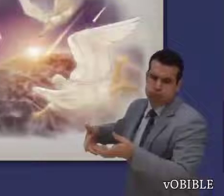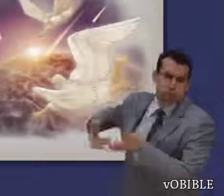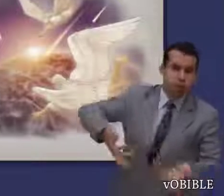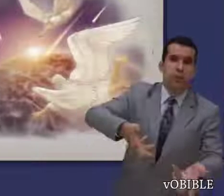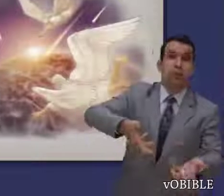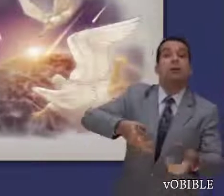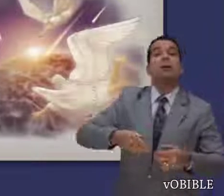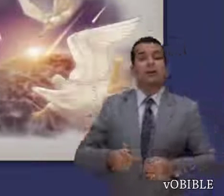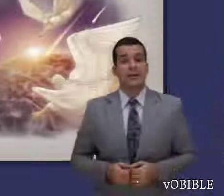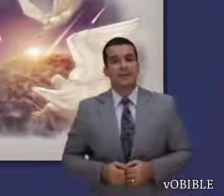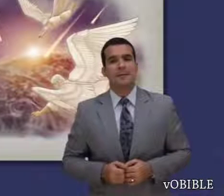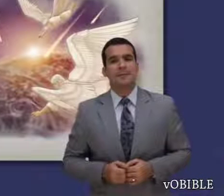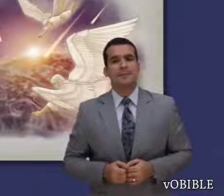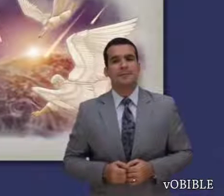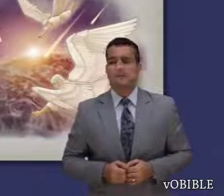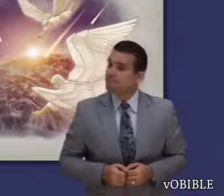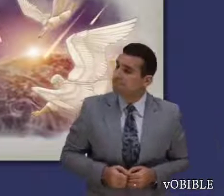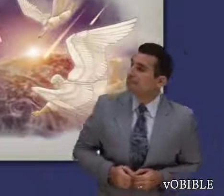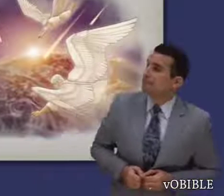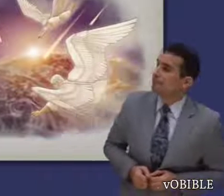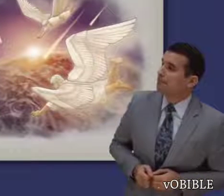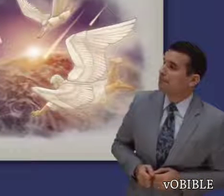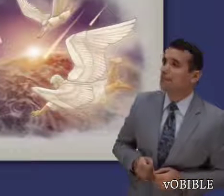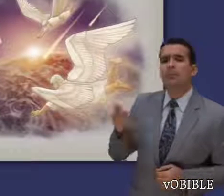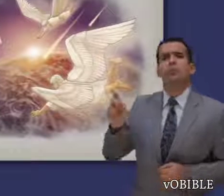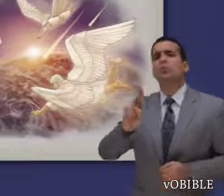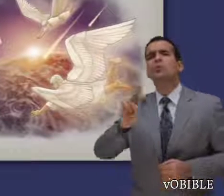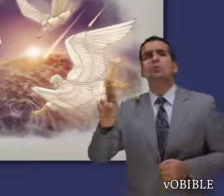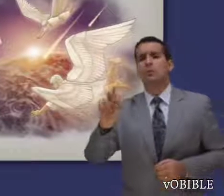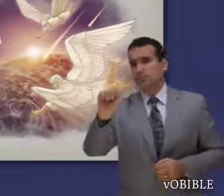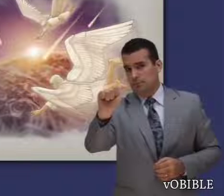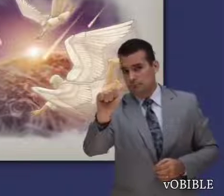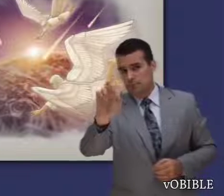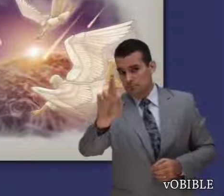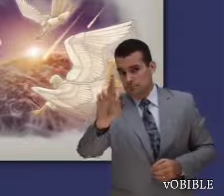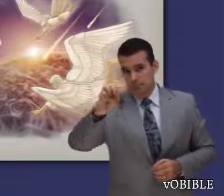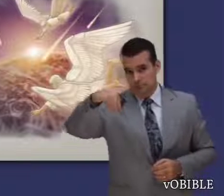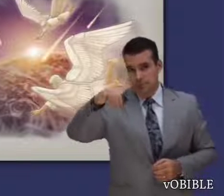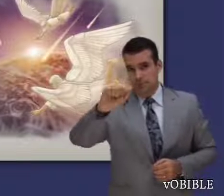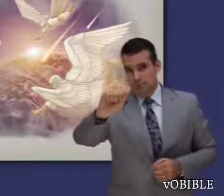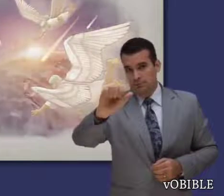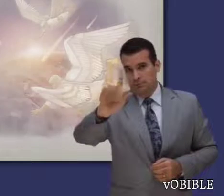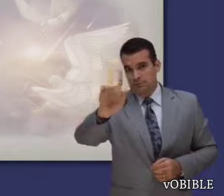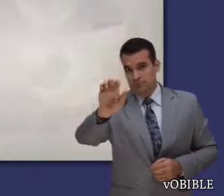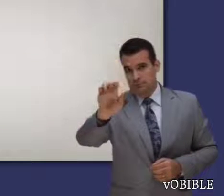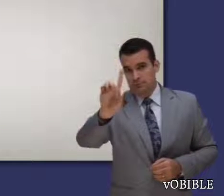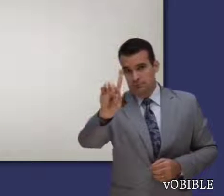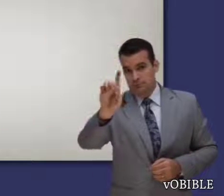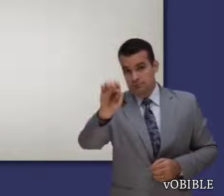É revelado que a guerra de Deus contra as nações vai acontecer em um lugar simbólico chamado Armagedon.